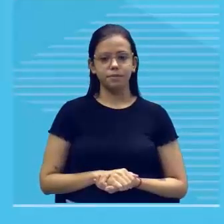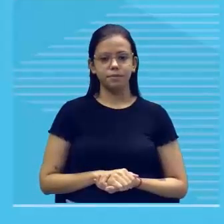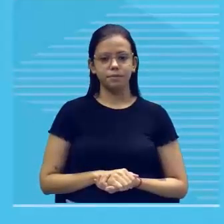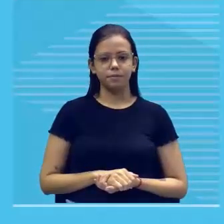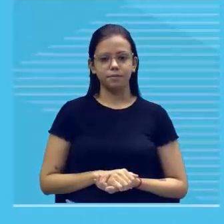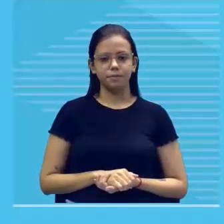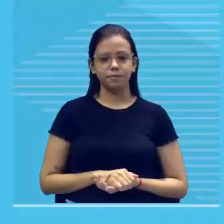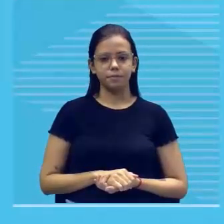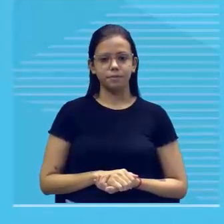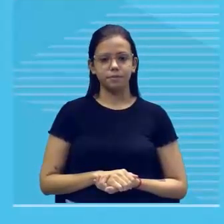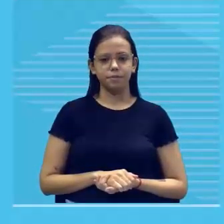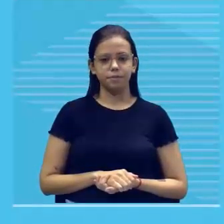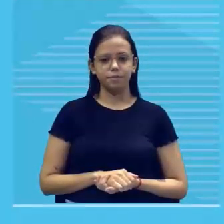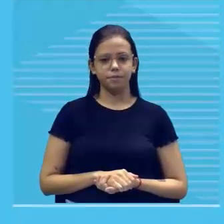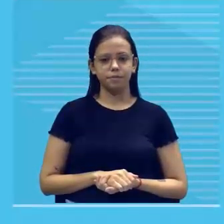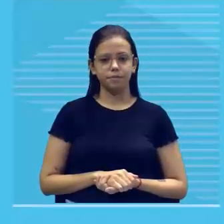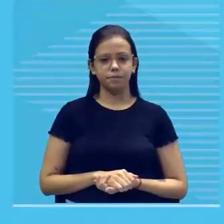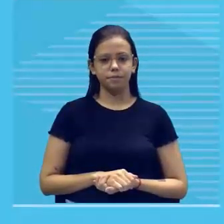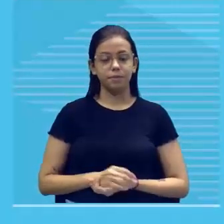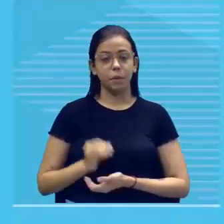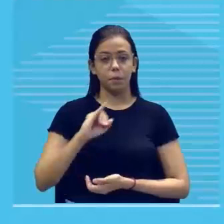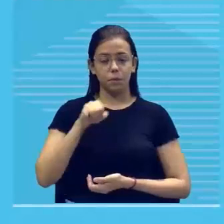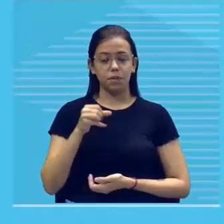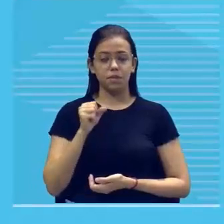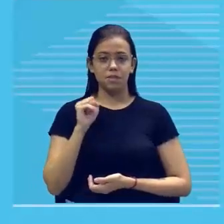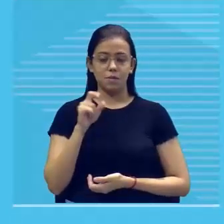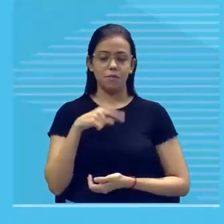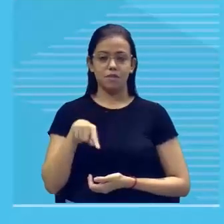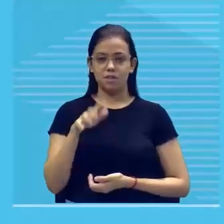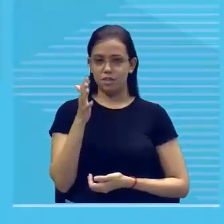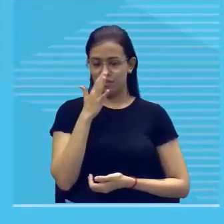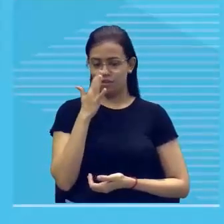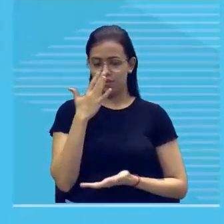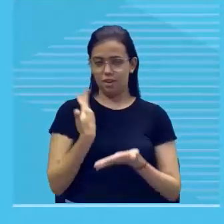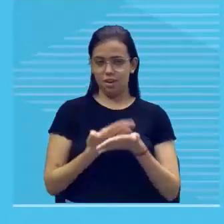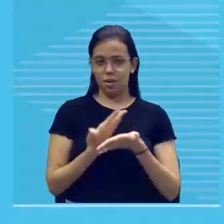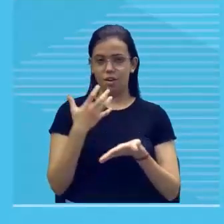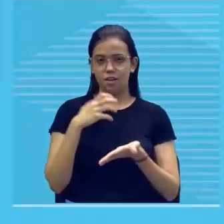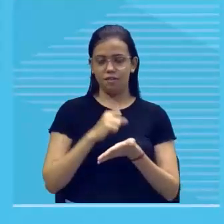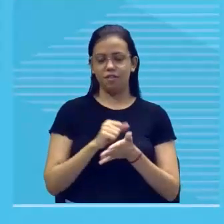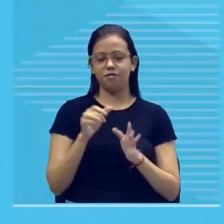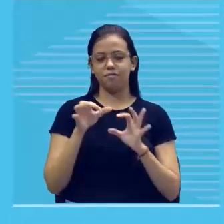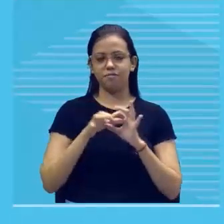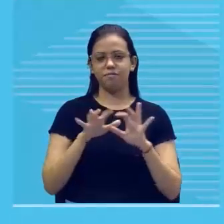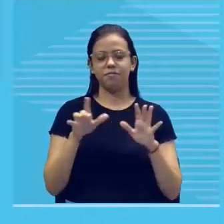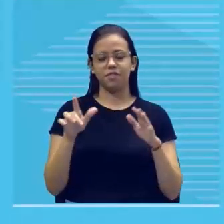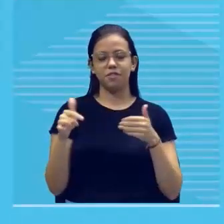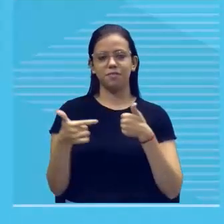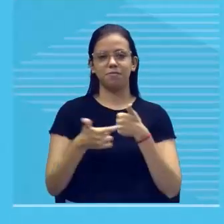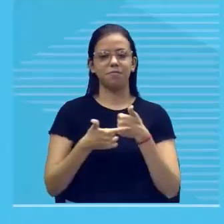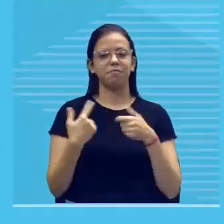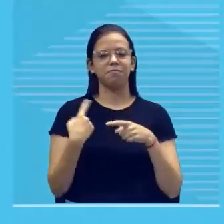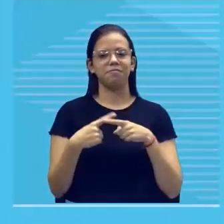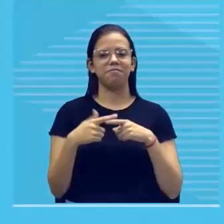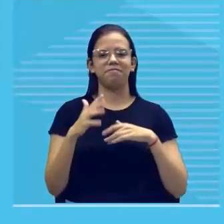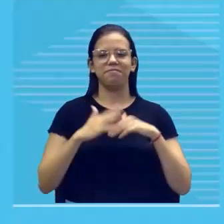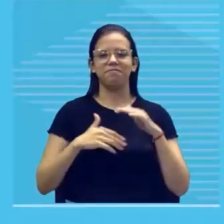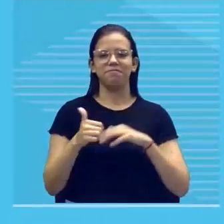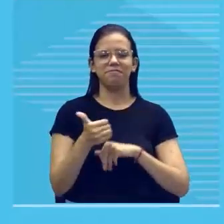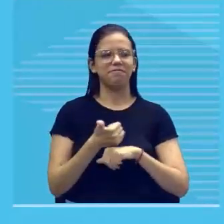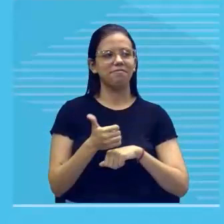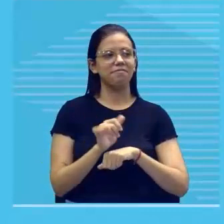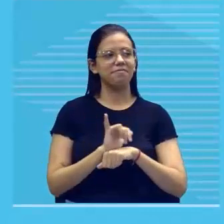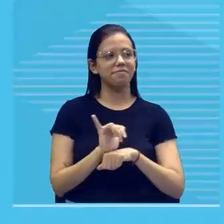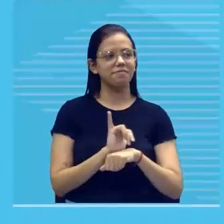é pai aproveita aí já que você tá assistindo aula gravada deixa o like aí para o YouTube agora pai